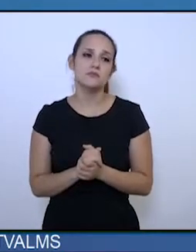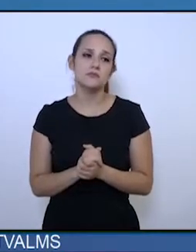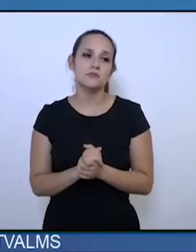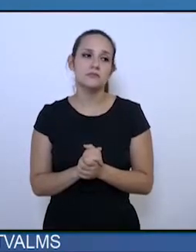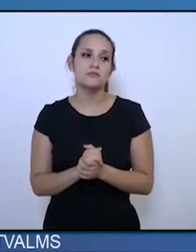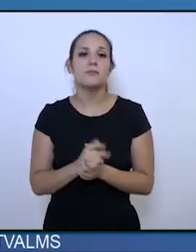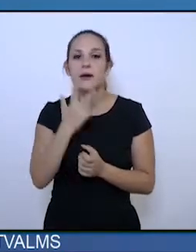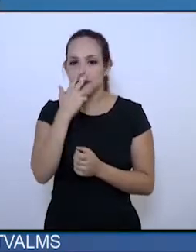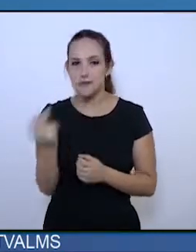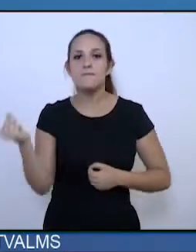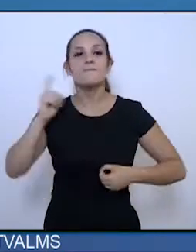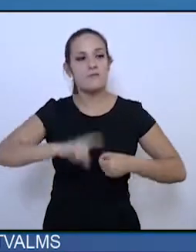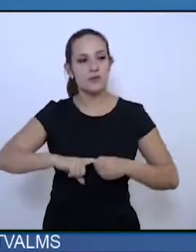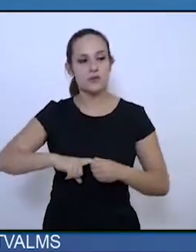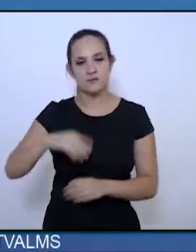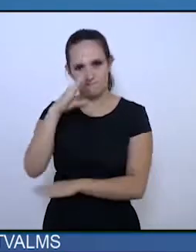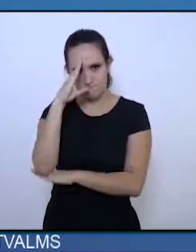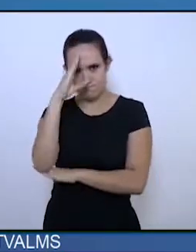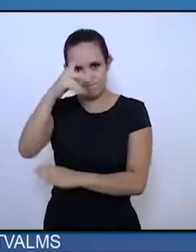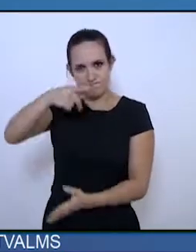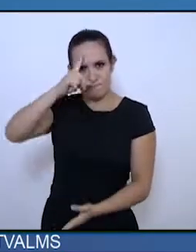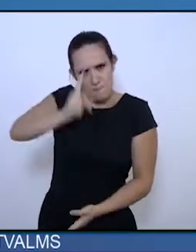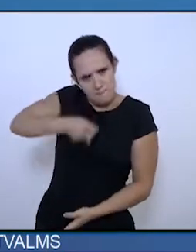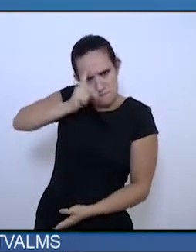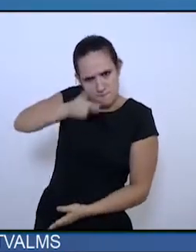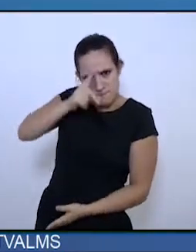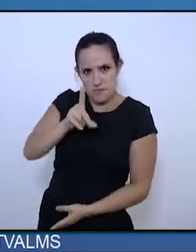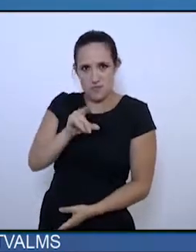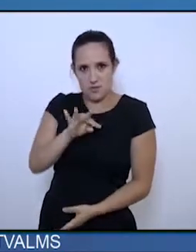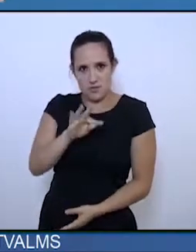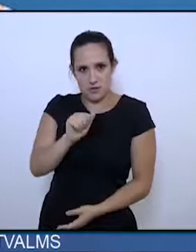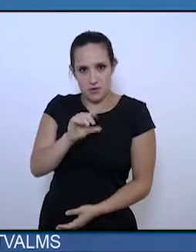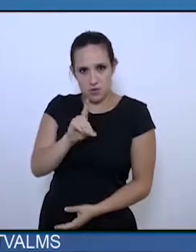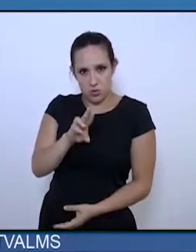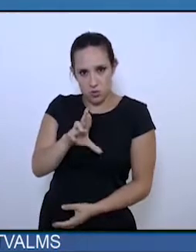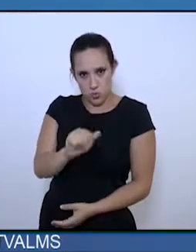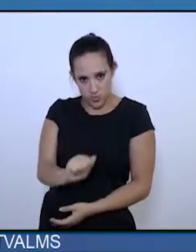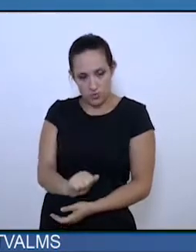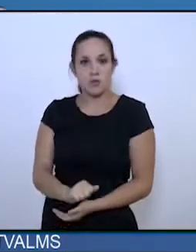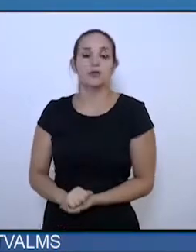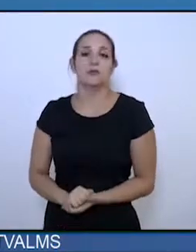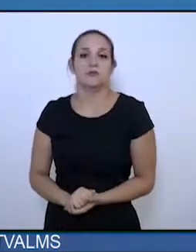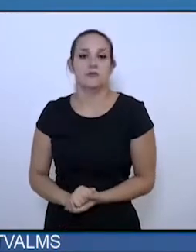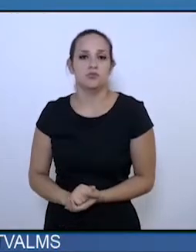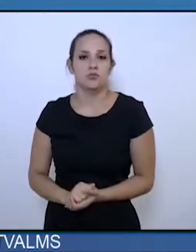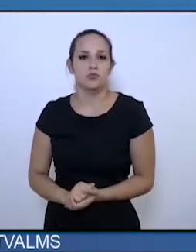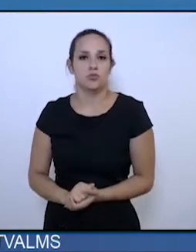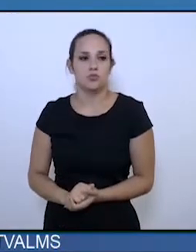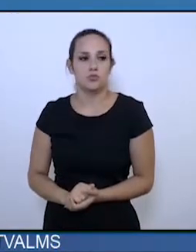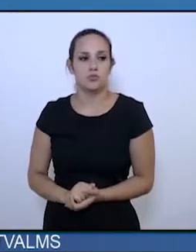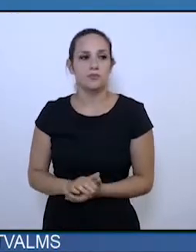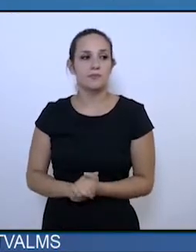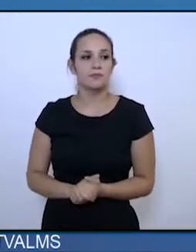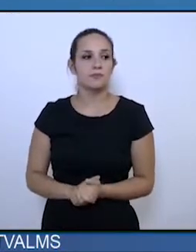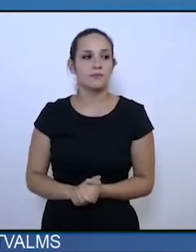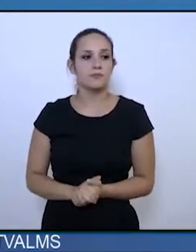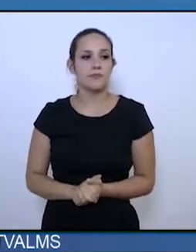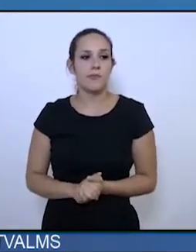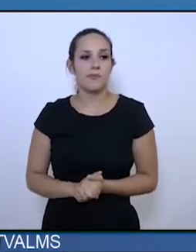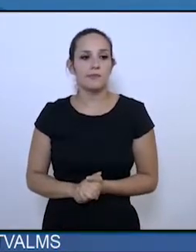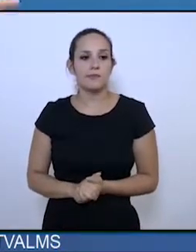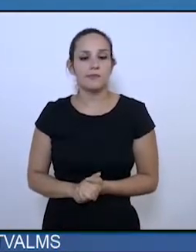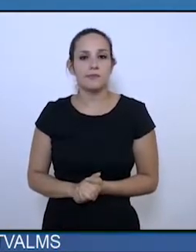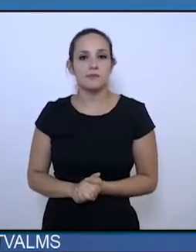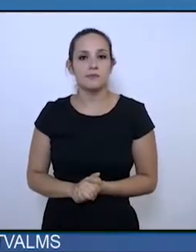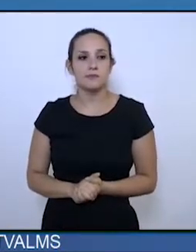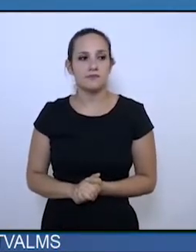a volta da ditadura. A intervenção no Rio de Janeiro simboliza o